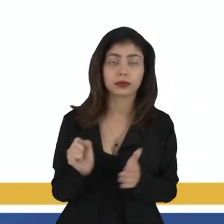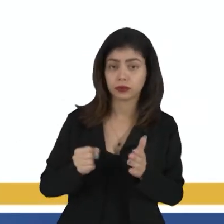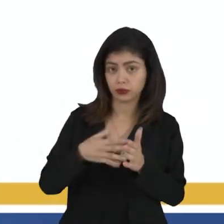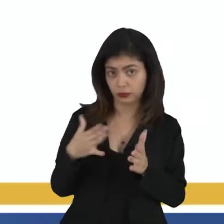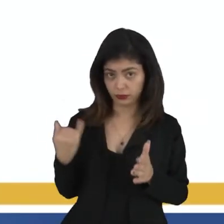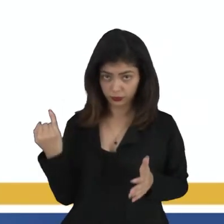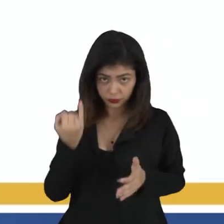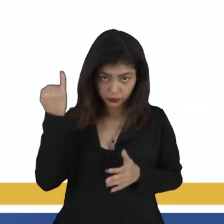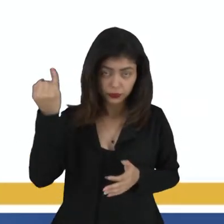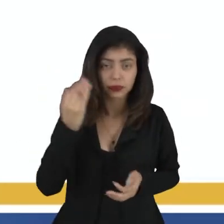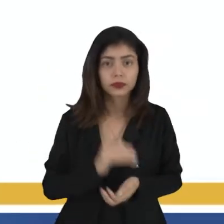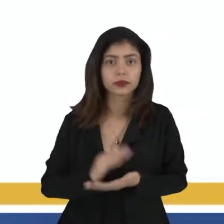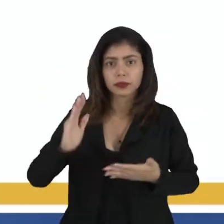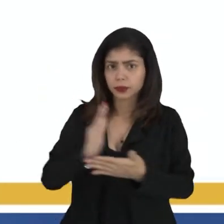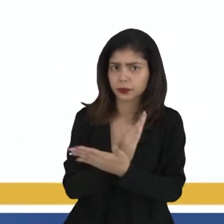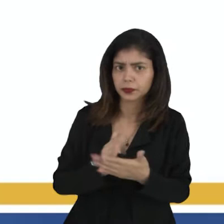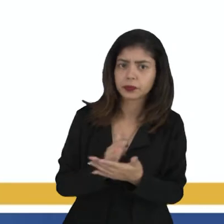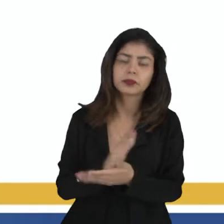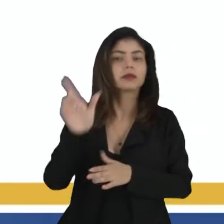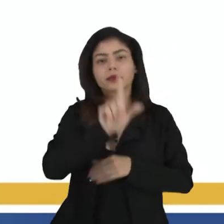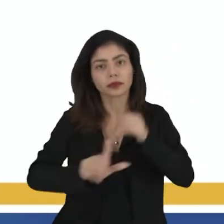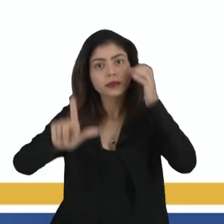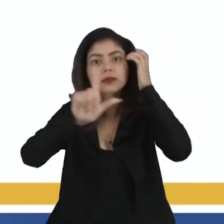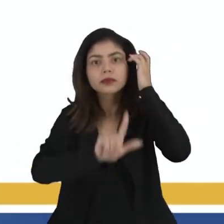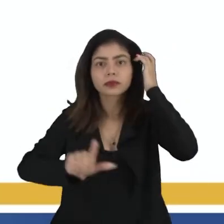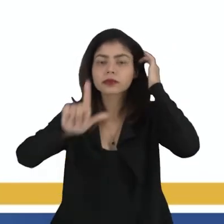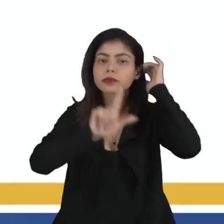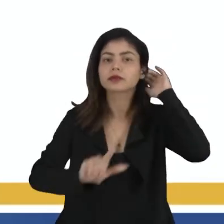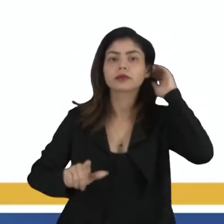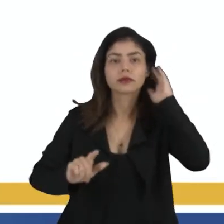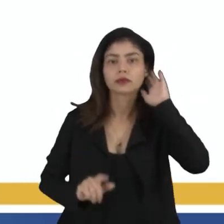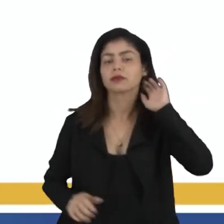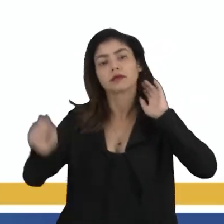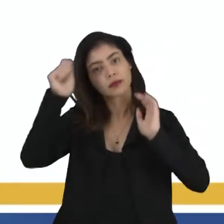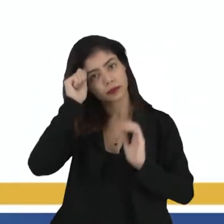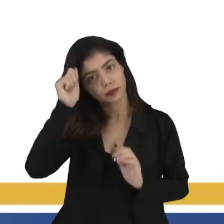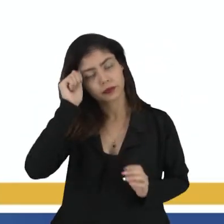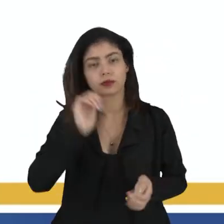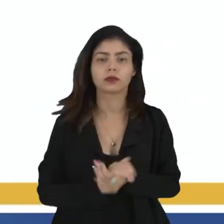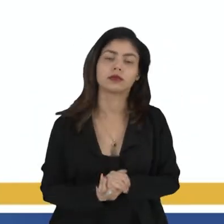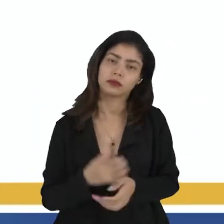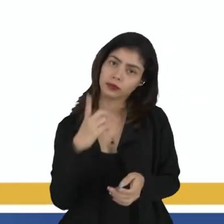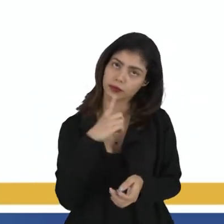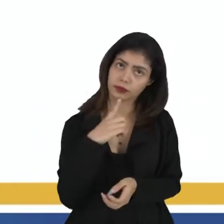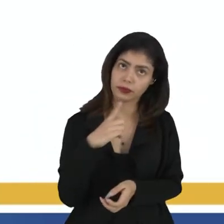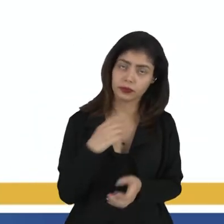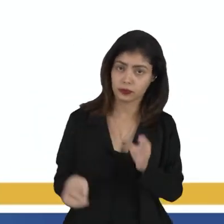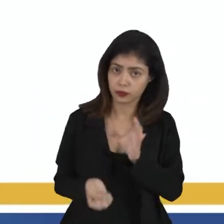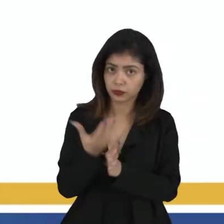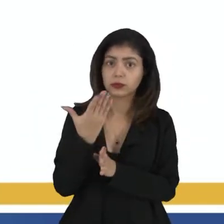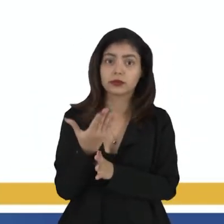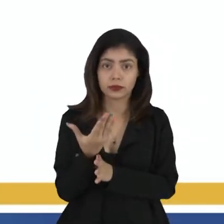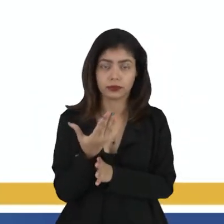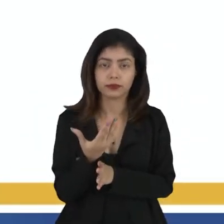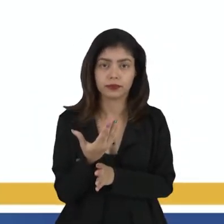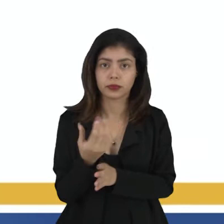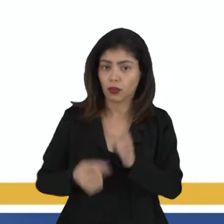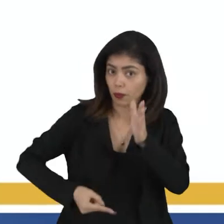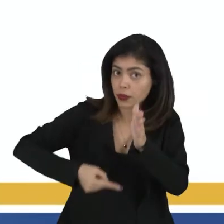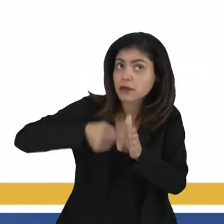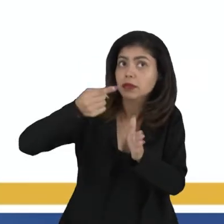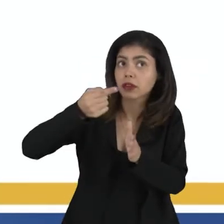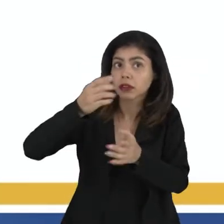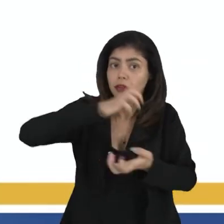muito recorrente que algumas literaturas, que alguns autores, eles pontuem a existência de uma